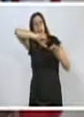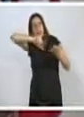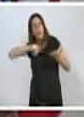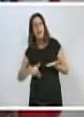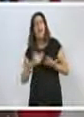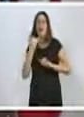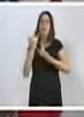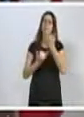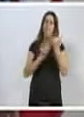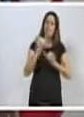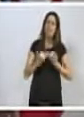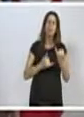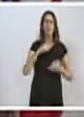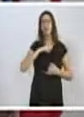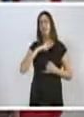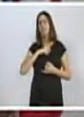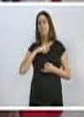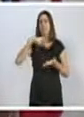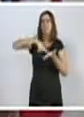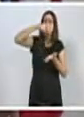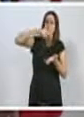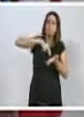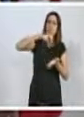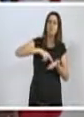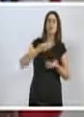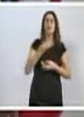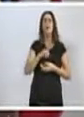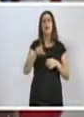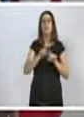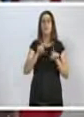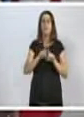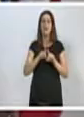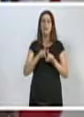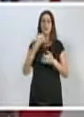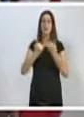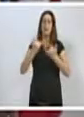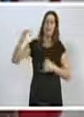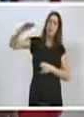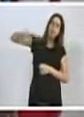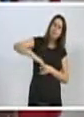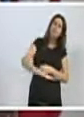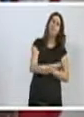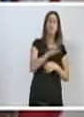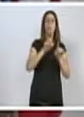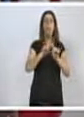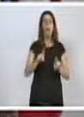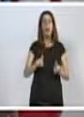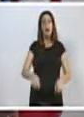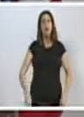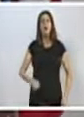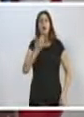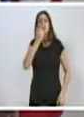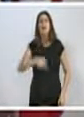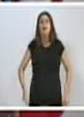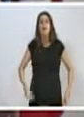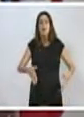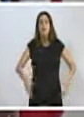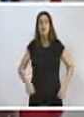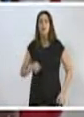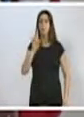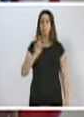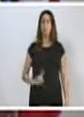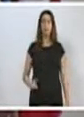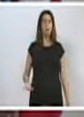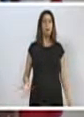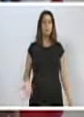como escorregador, como vários brinquedos para as crianças. E mais os cadeirantes não têm nenhum direito. Eles têm,